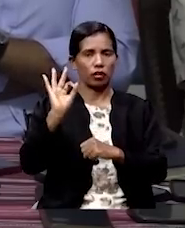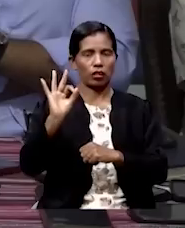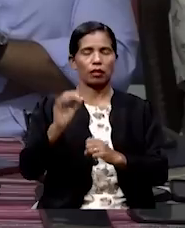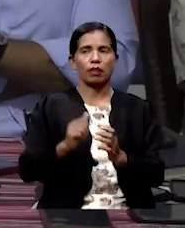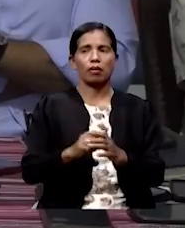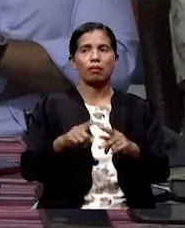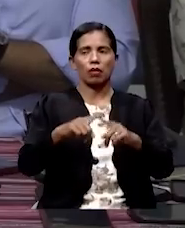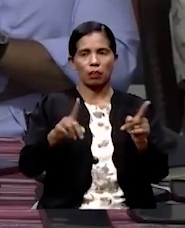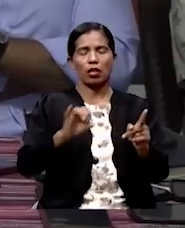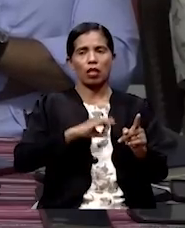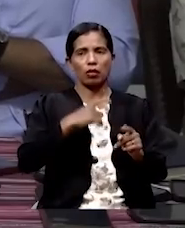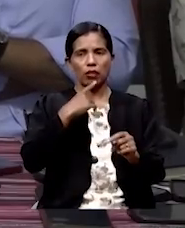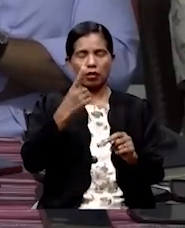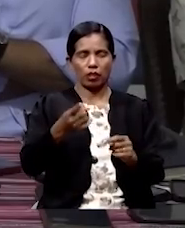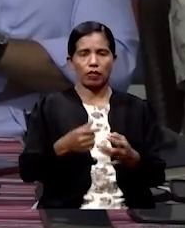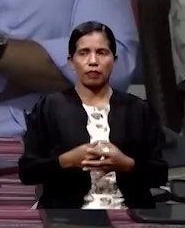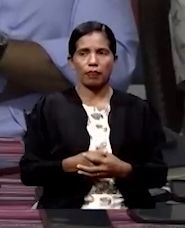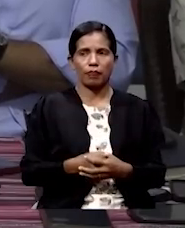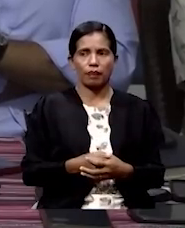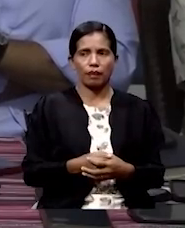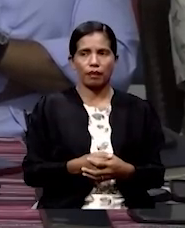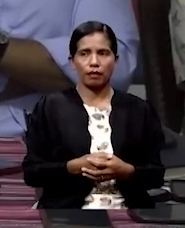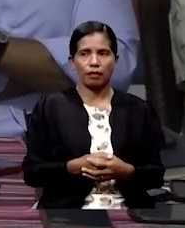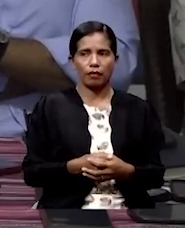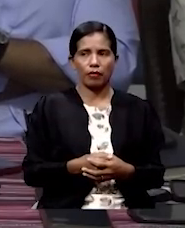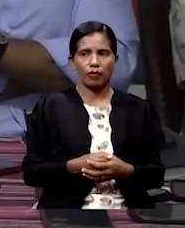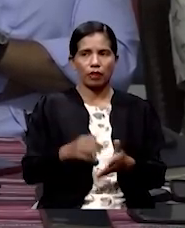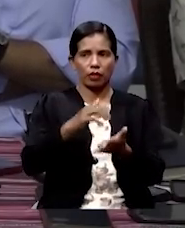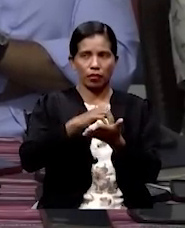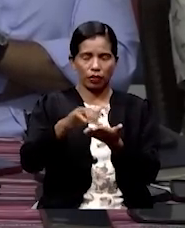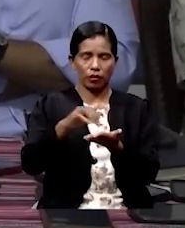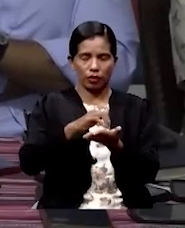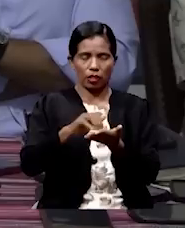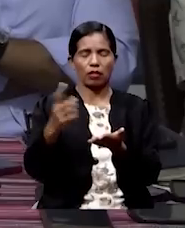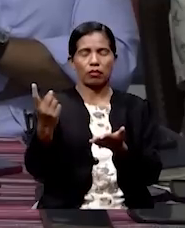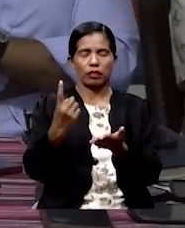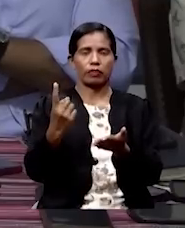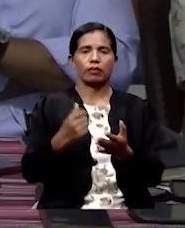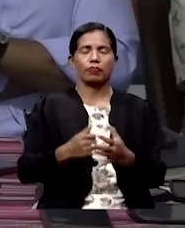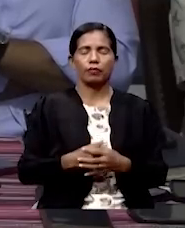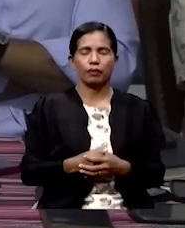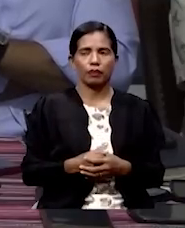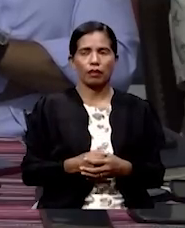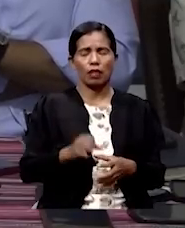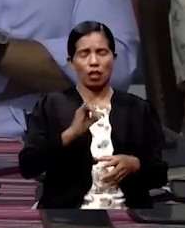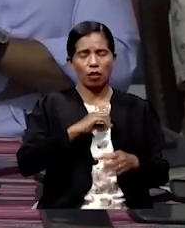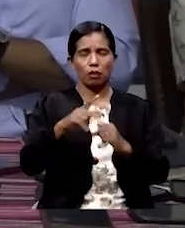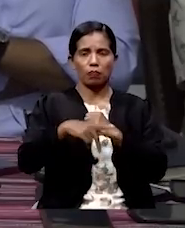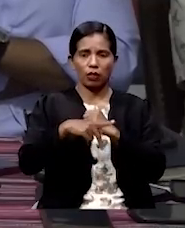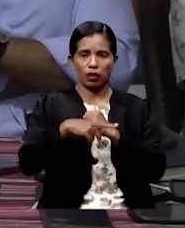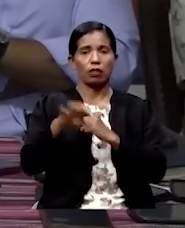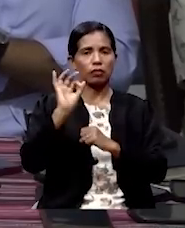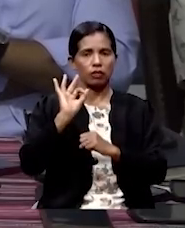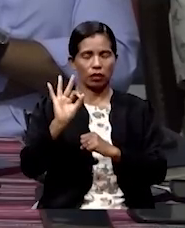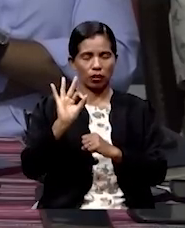Mas ao atete catac, a prática e o critério da verdade. A Fretelin,